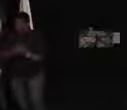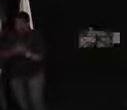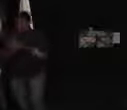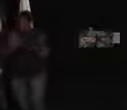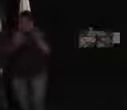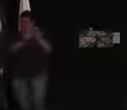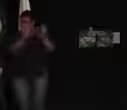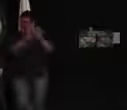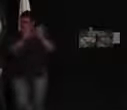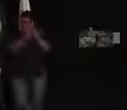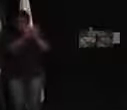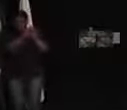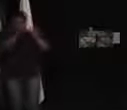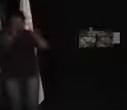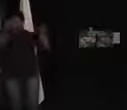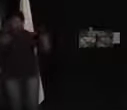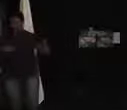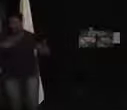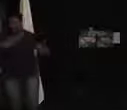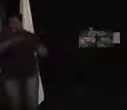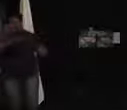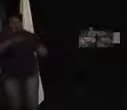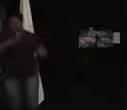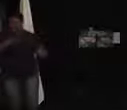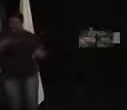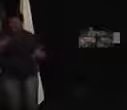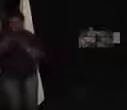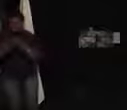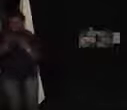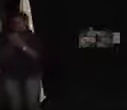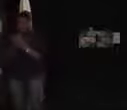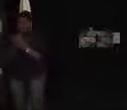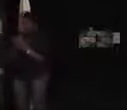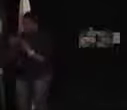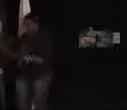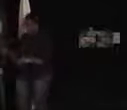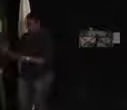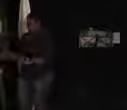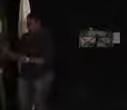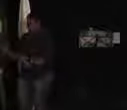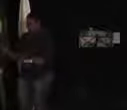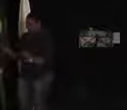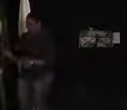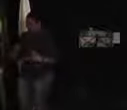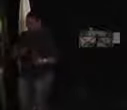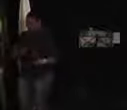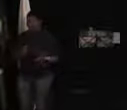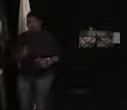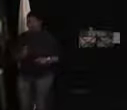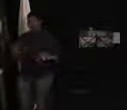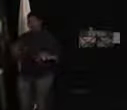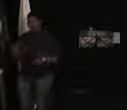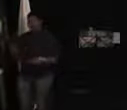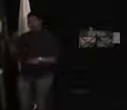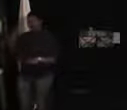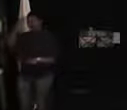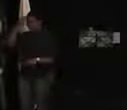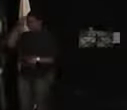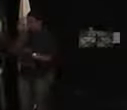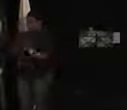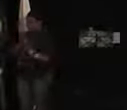para quieta, porque ela mexe com todos os coleguinhas. Mas essa hiperatividade,